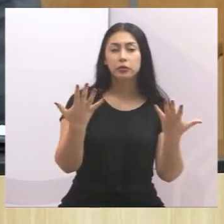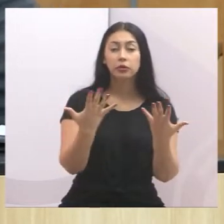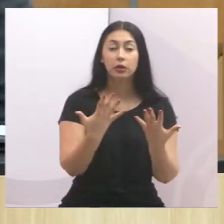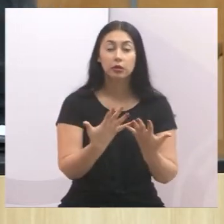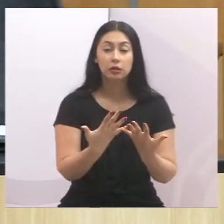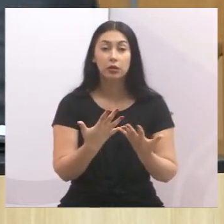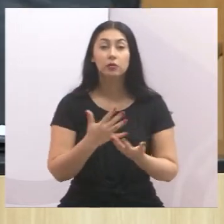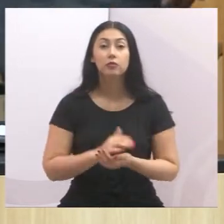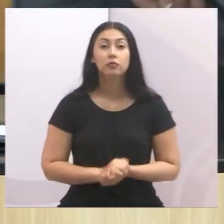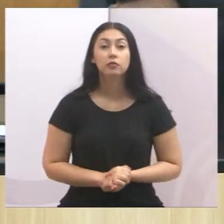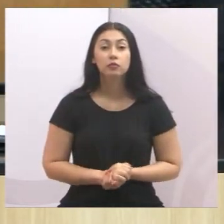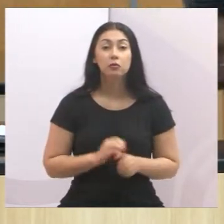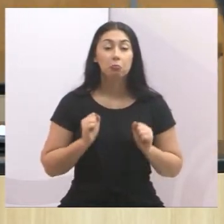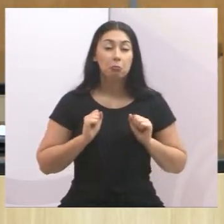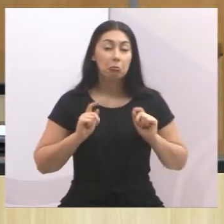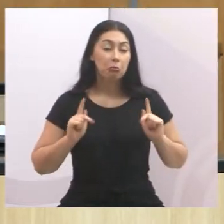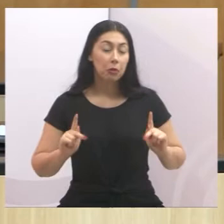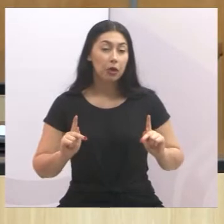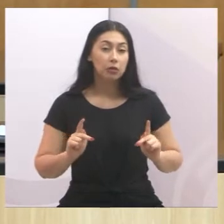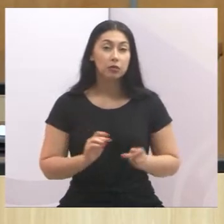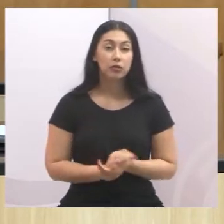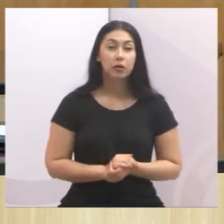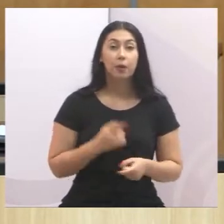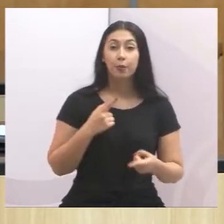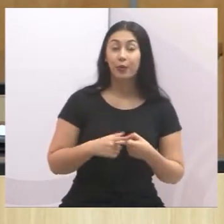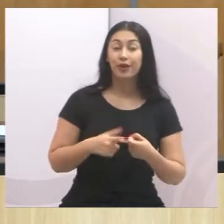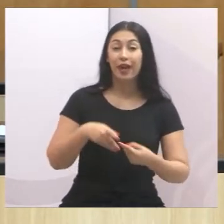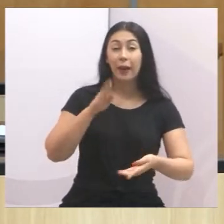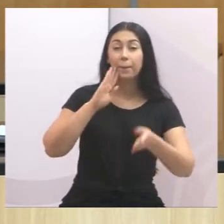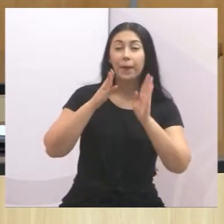Paraíba, pela manifestação feita em sua rede social do